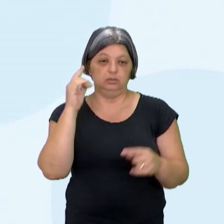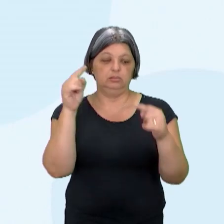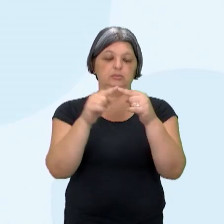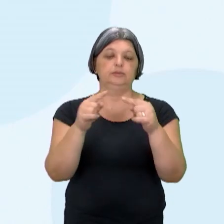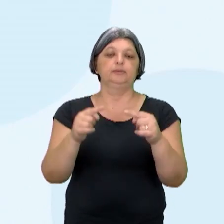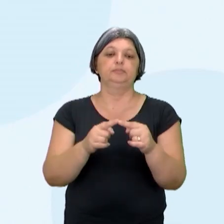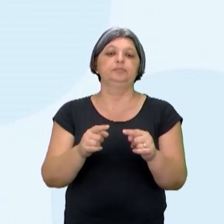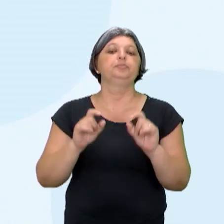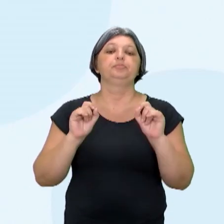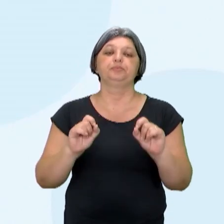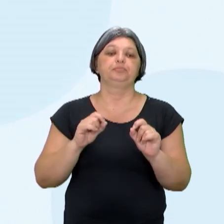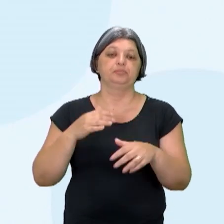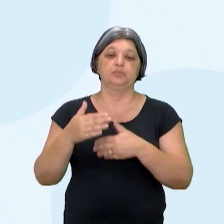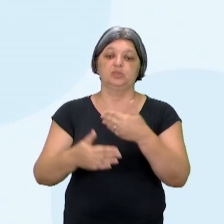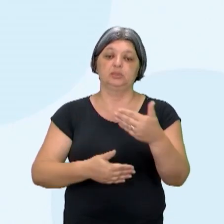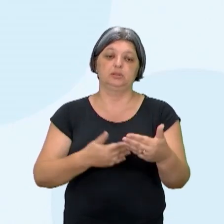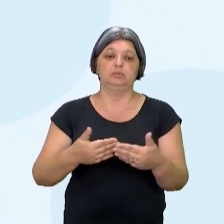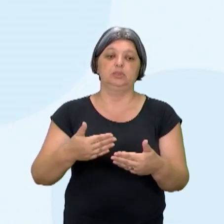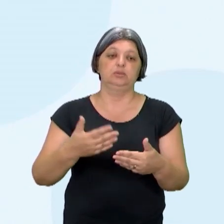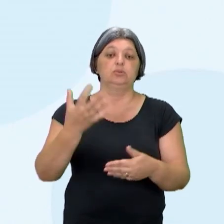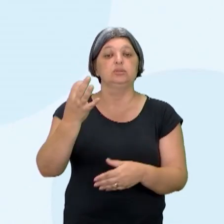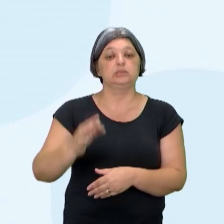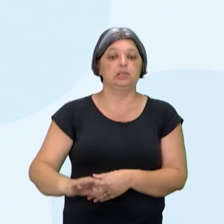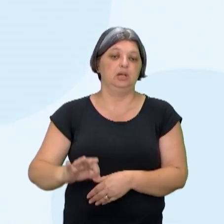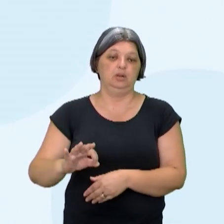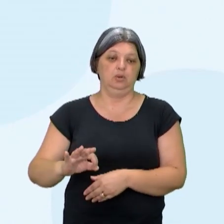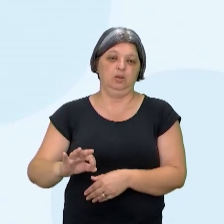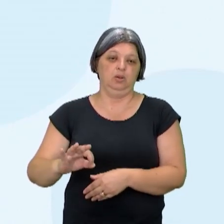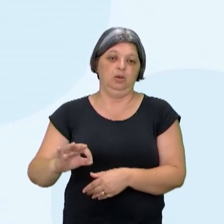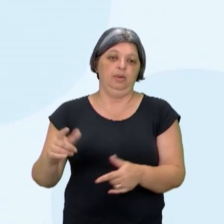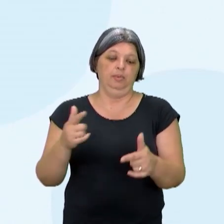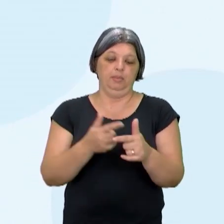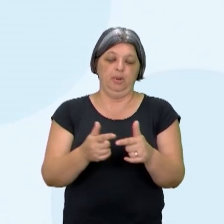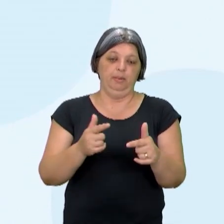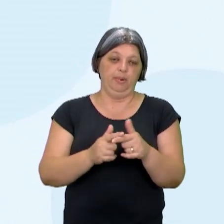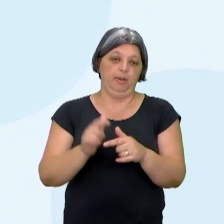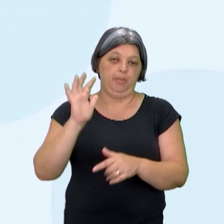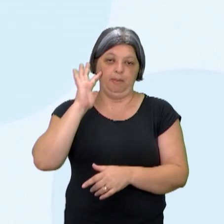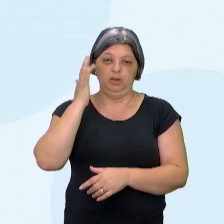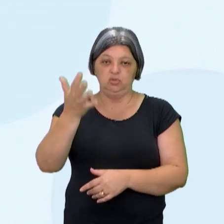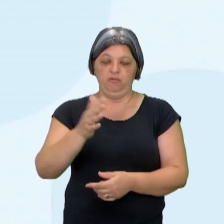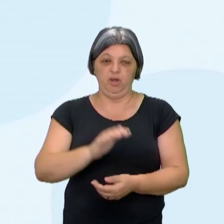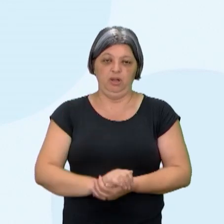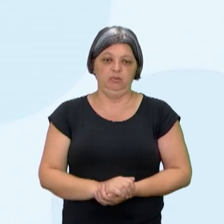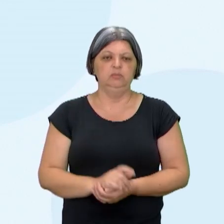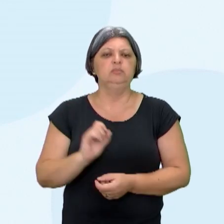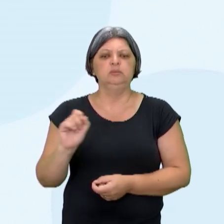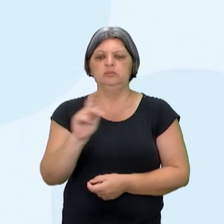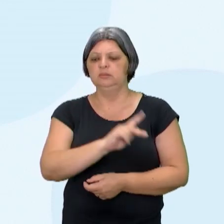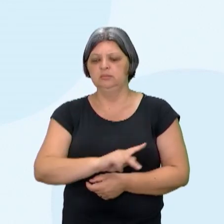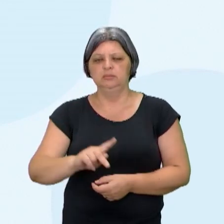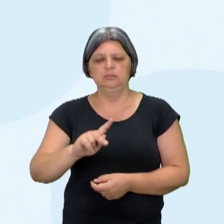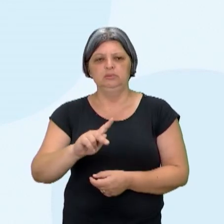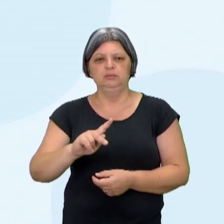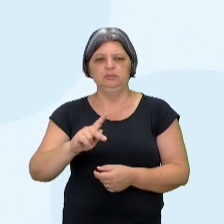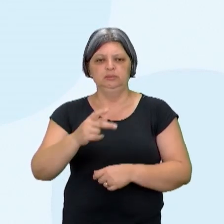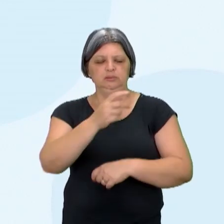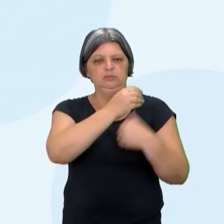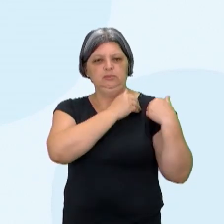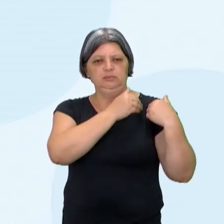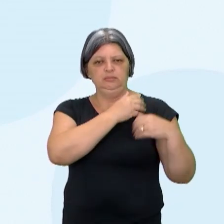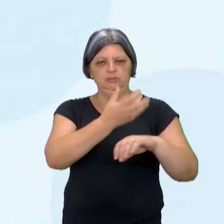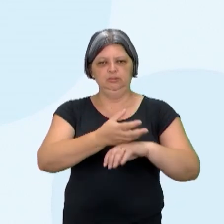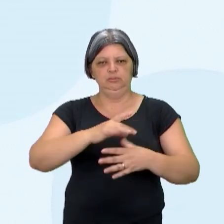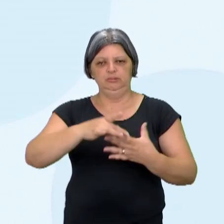alinhamentos, qual seria o procedimento mais adequado para solucionar essa situação? O que o professor de eletiva tem que fazer, então, para